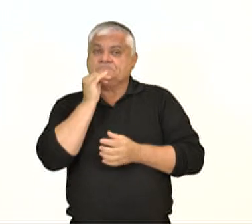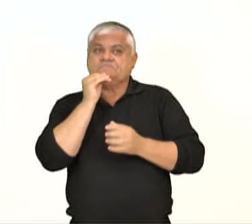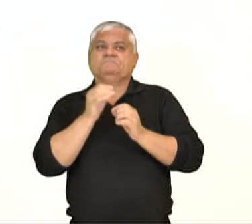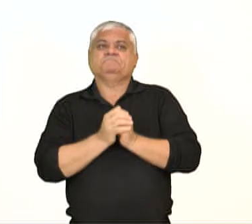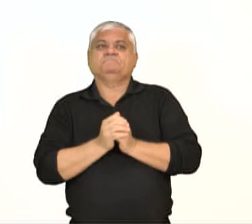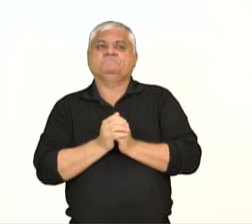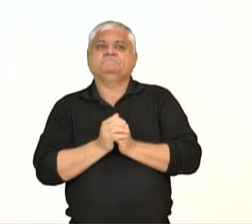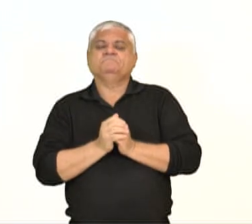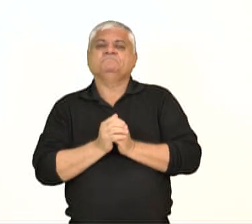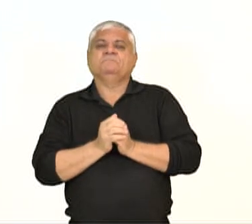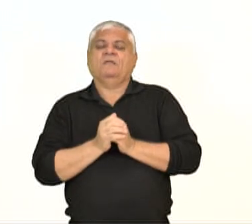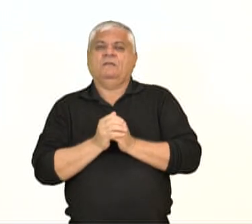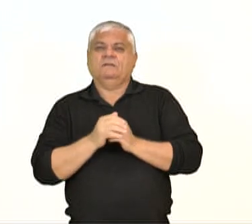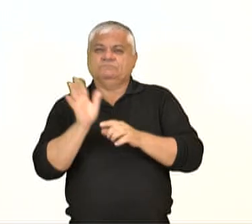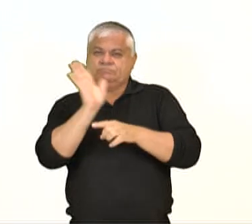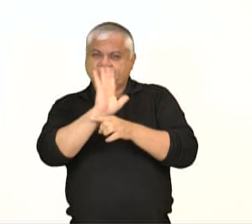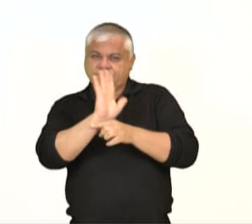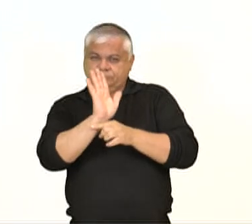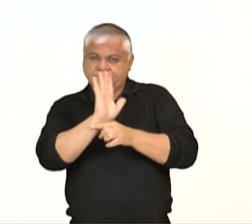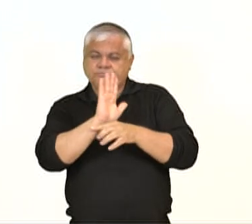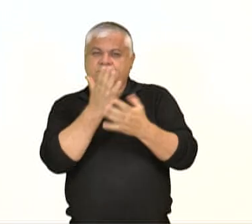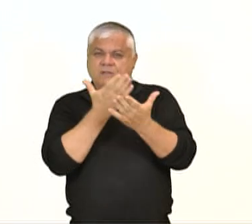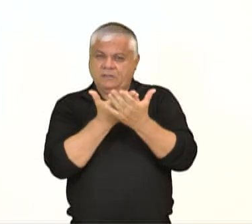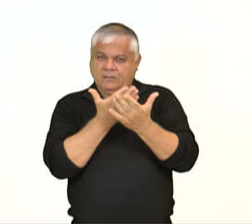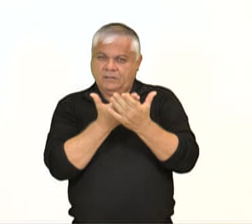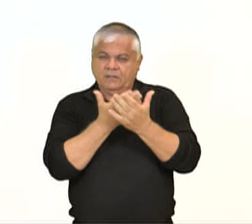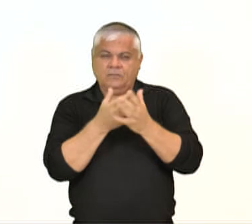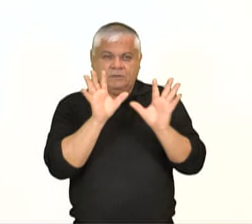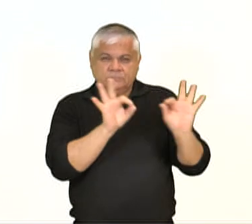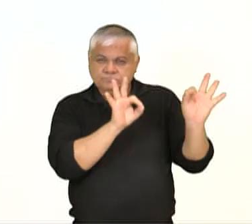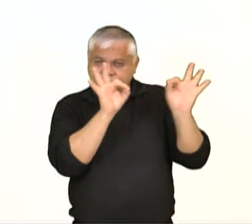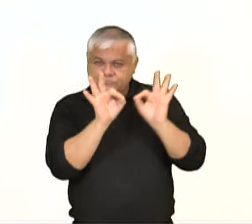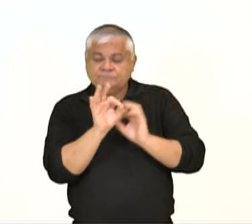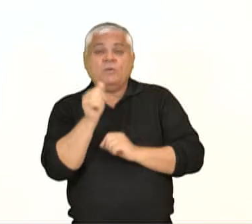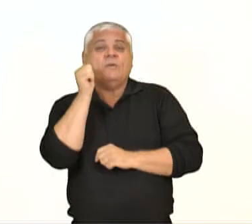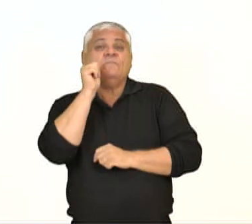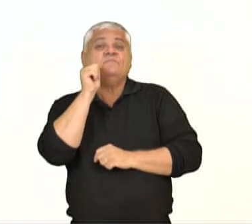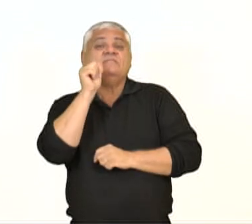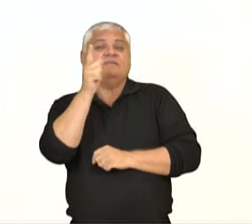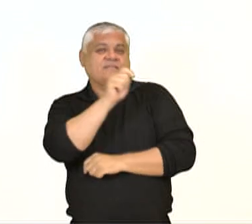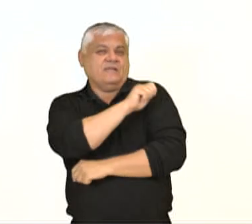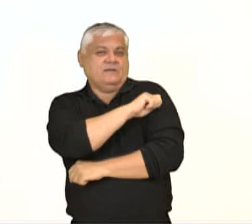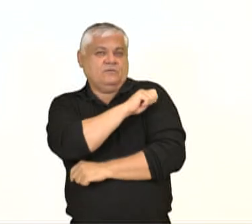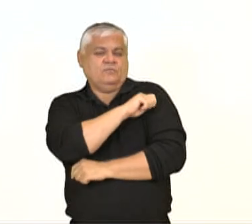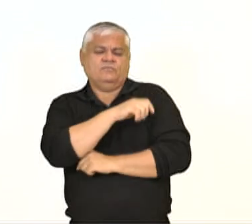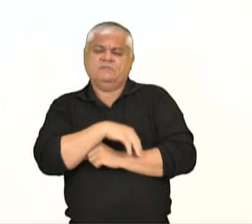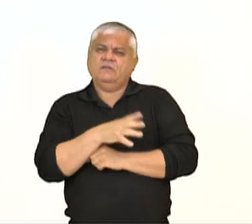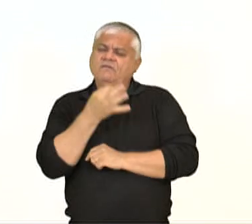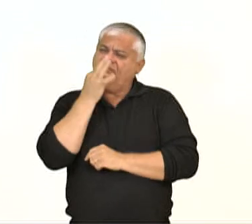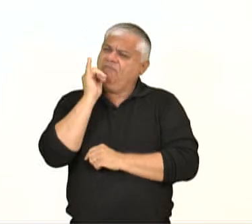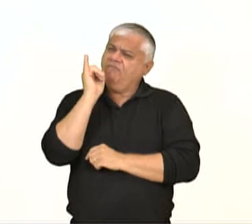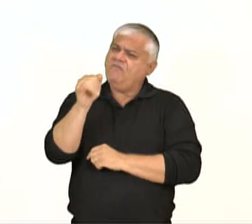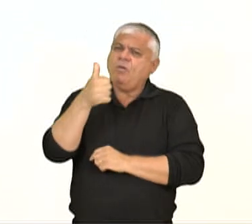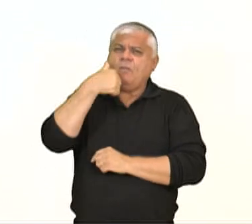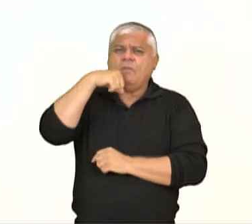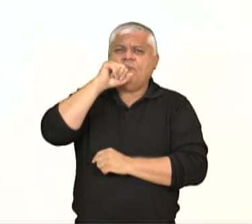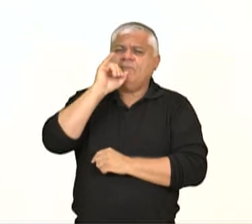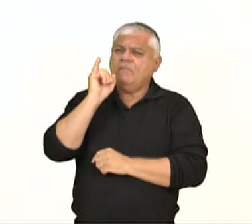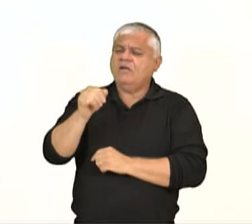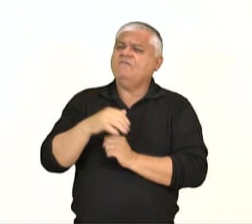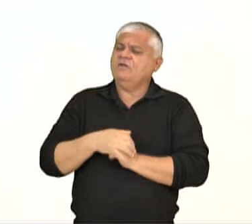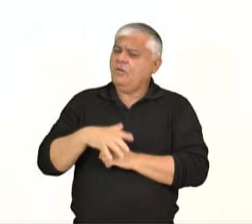Depois de assistir a videoaula de ciências, uma aluna, ela comentou com a mãe dela o que ela